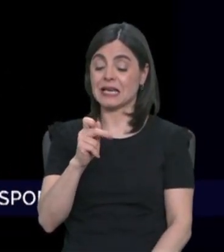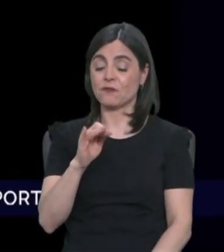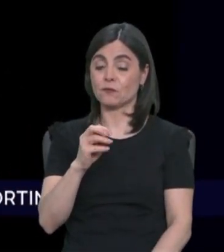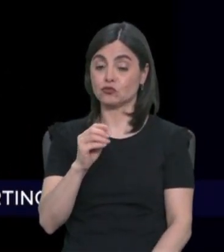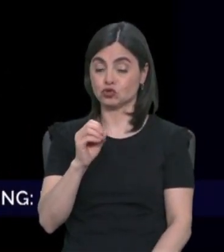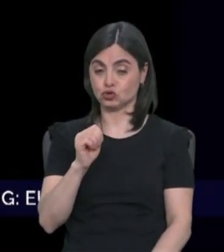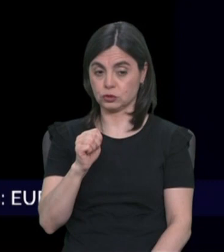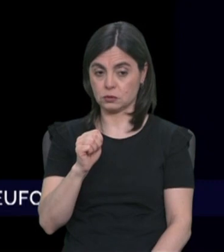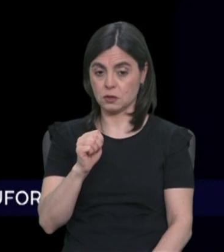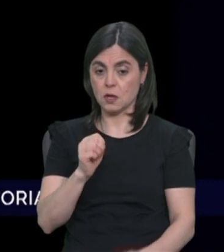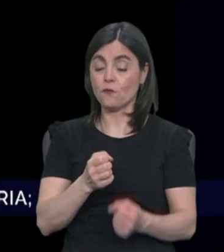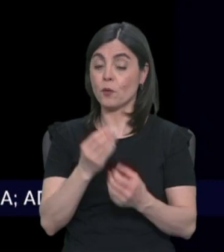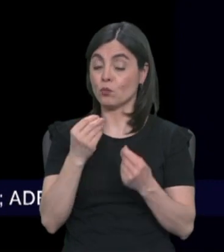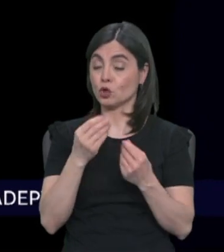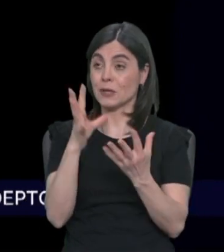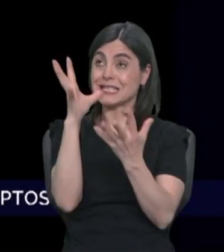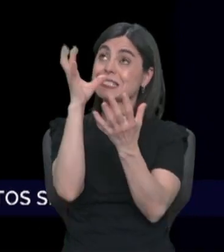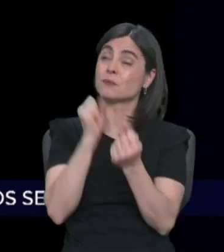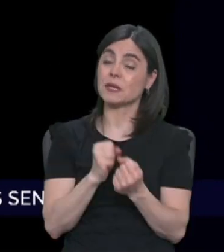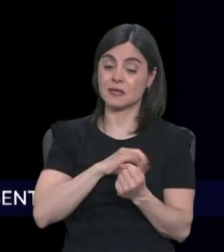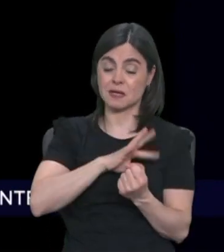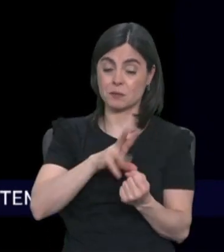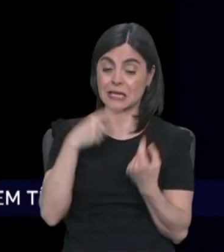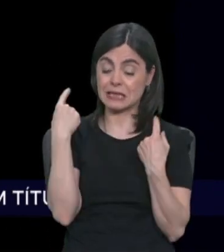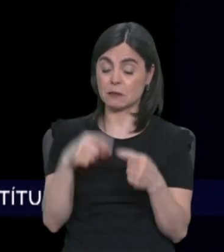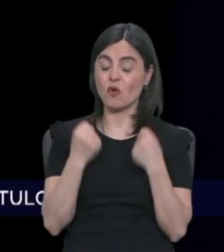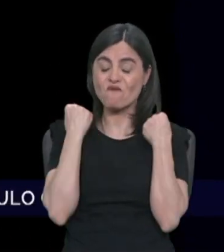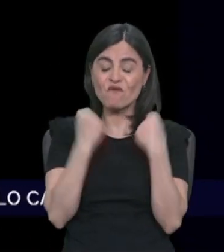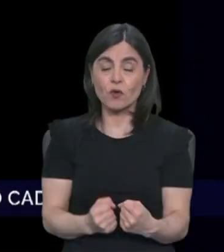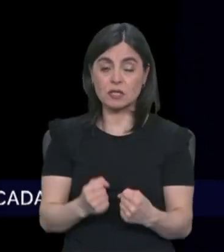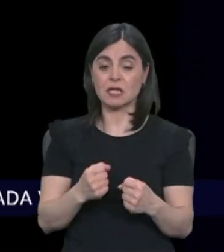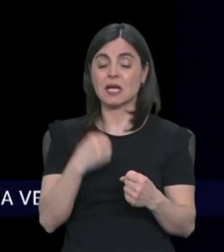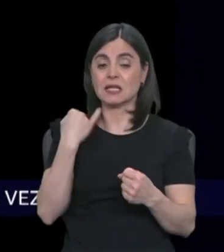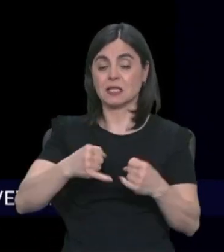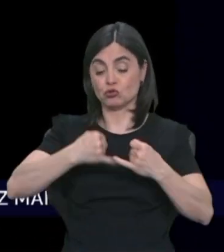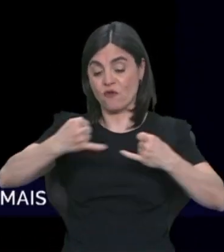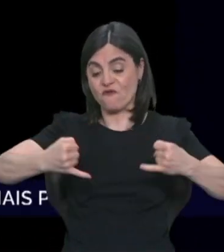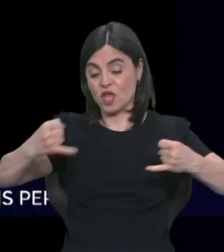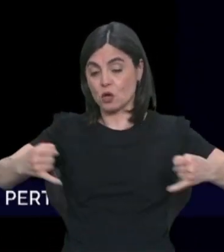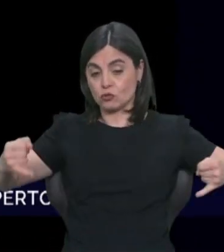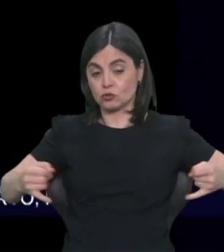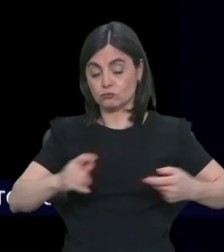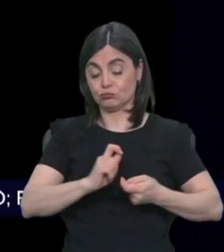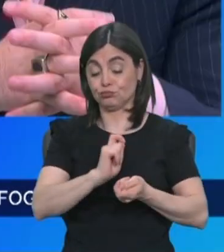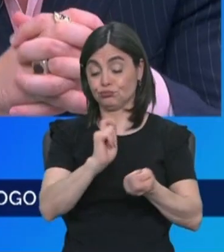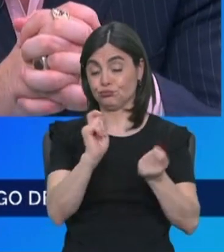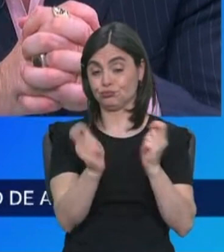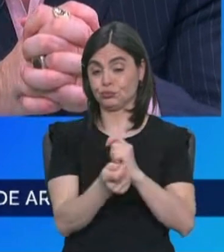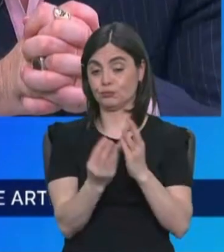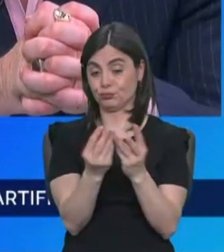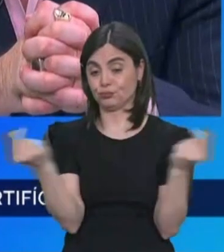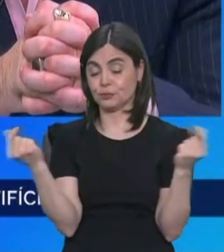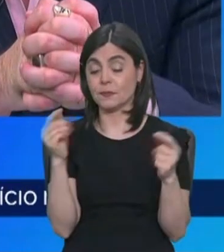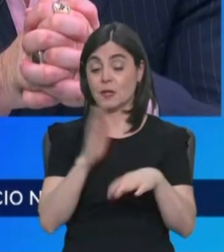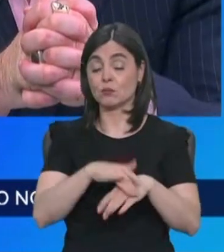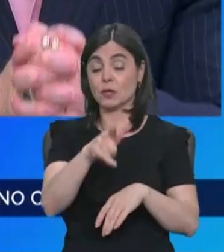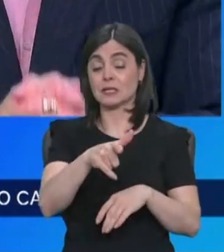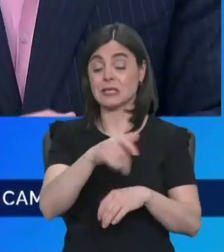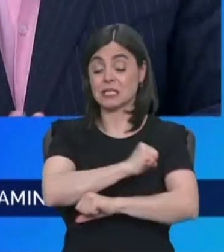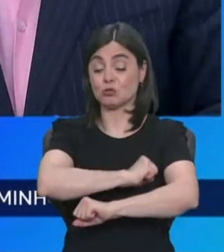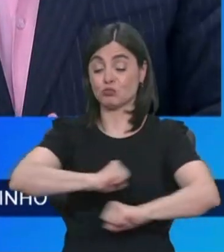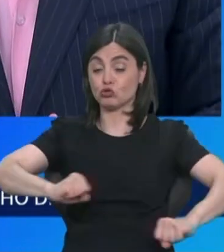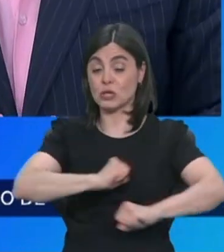Terra foi de tal maneira poderosa que nós temos fios elétricos, fios de telégrafo que foram alterados, que foram dizimados por este tipo de